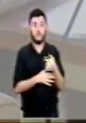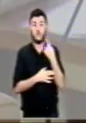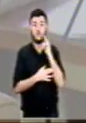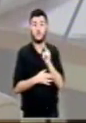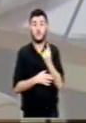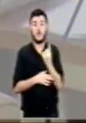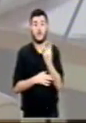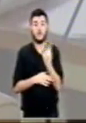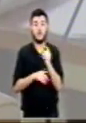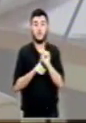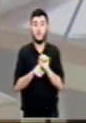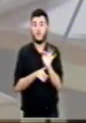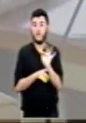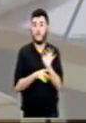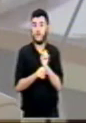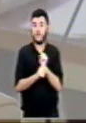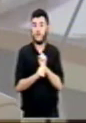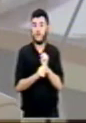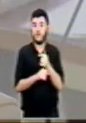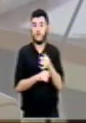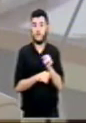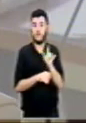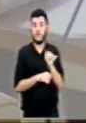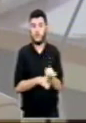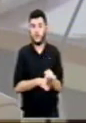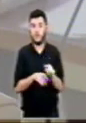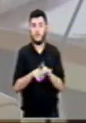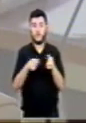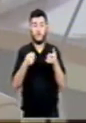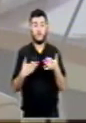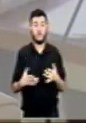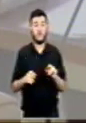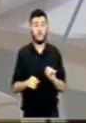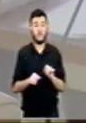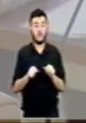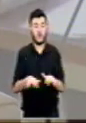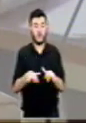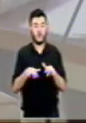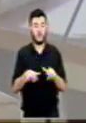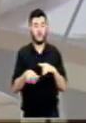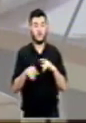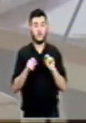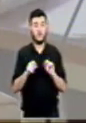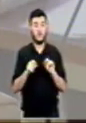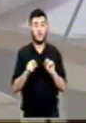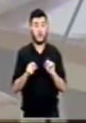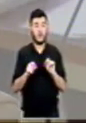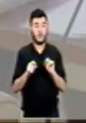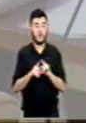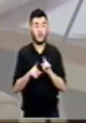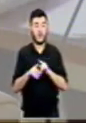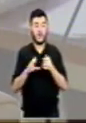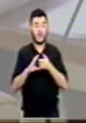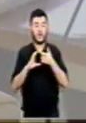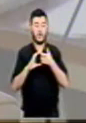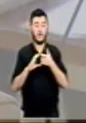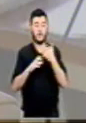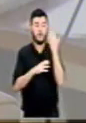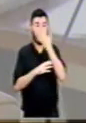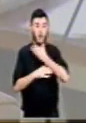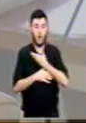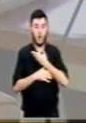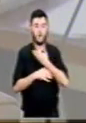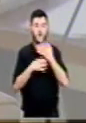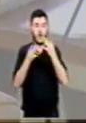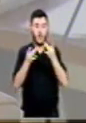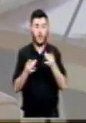2017. Consoante entendimento da Corte, a declaração de imprestabilidade dos elementos de prova angariados em eventual usurpação